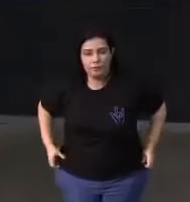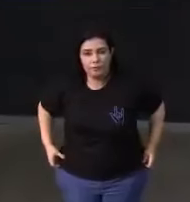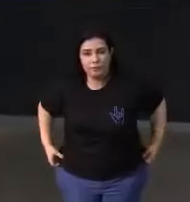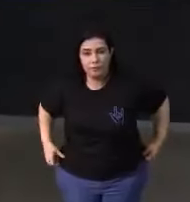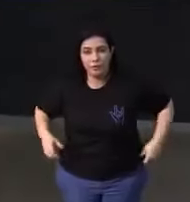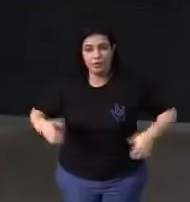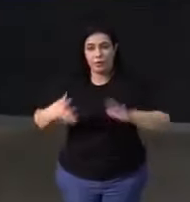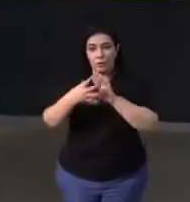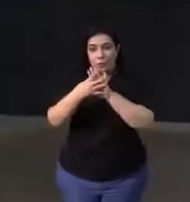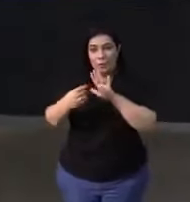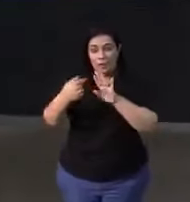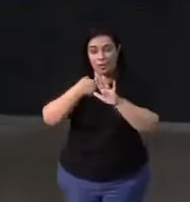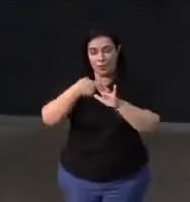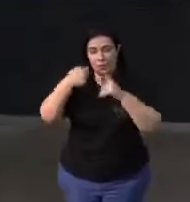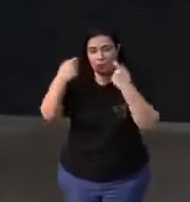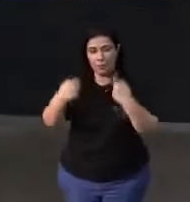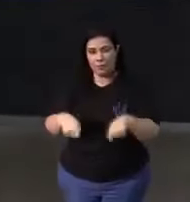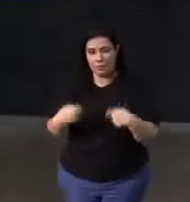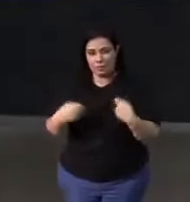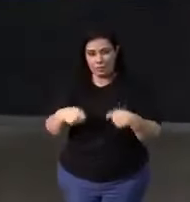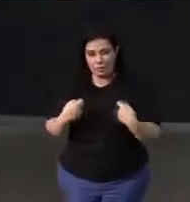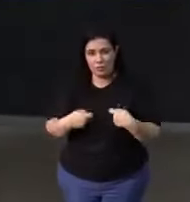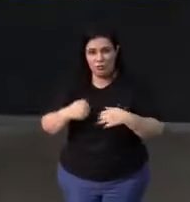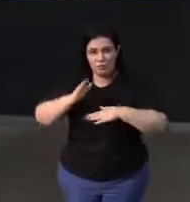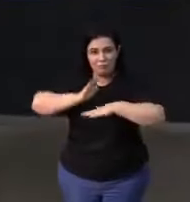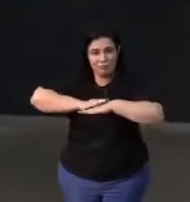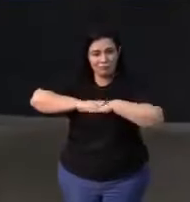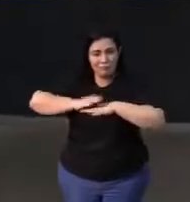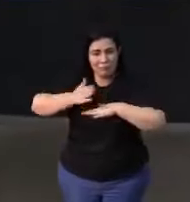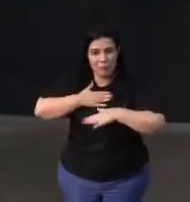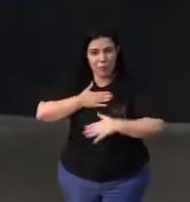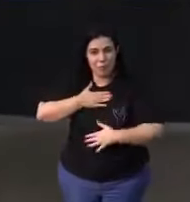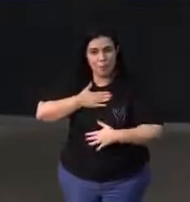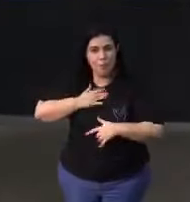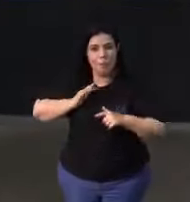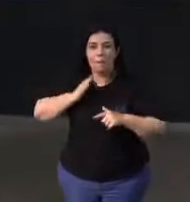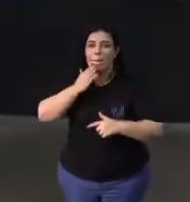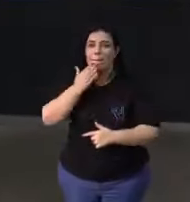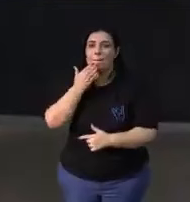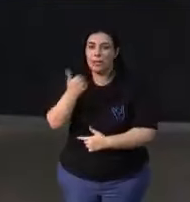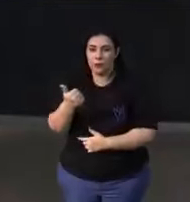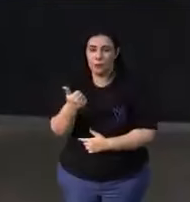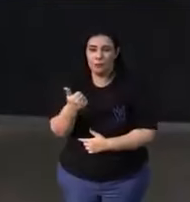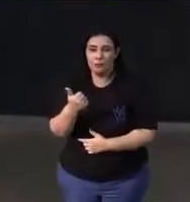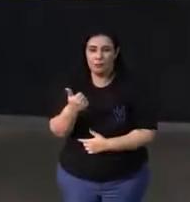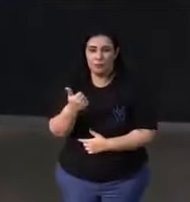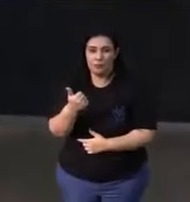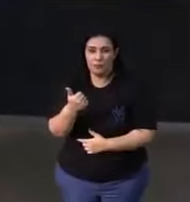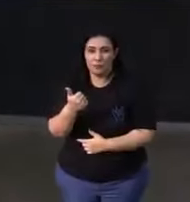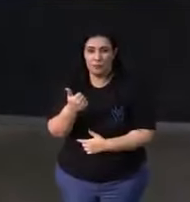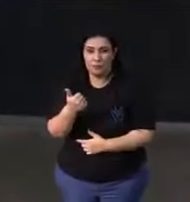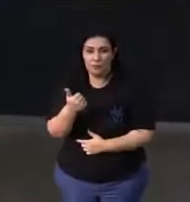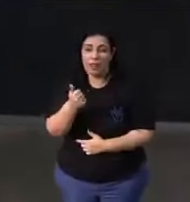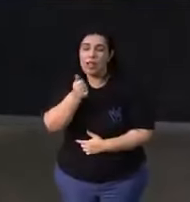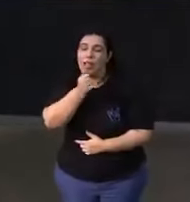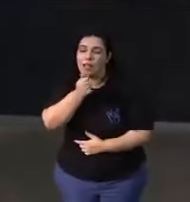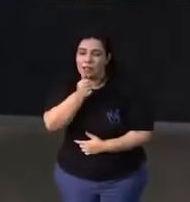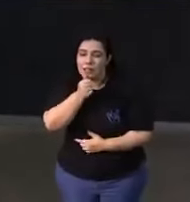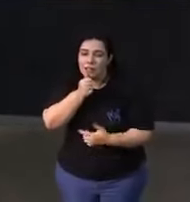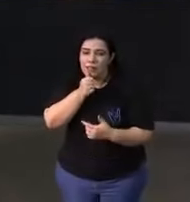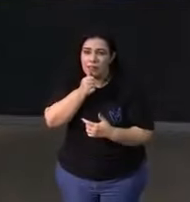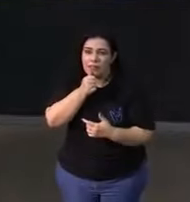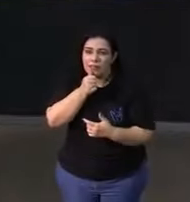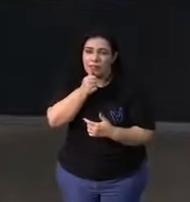Diga, eu preciso fazer o meu melhor. Ainda que não haja